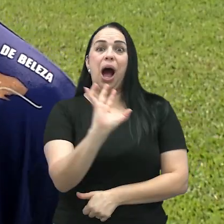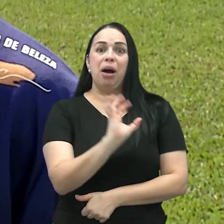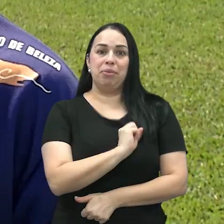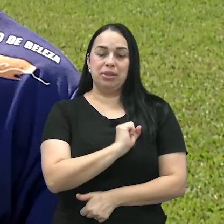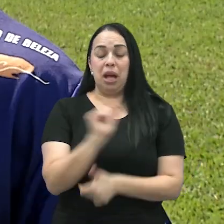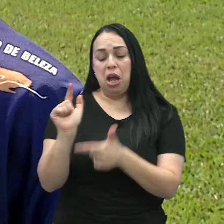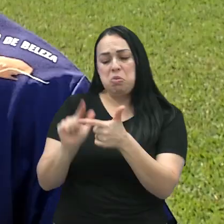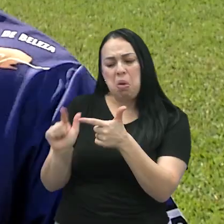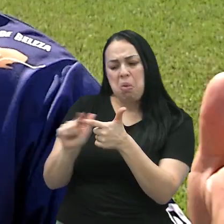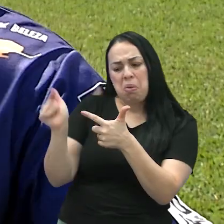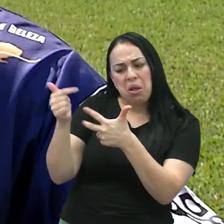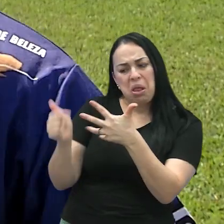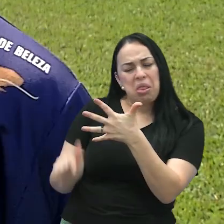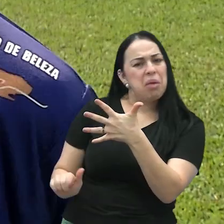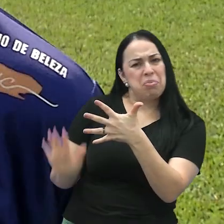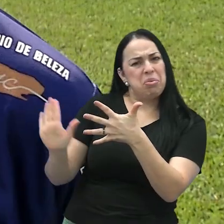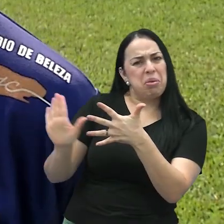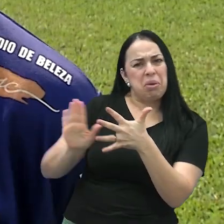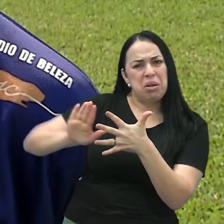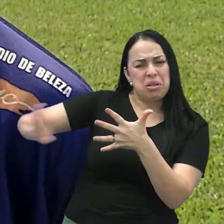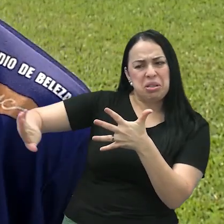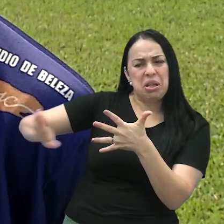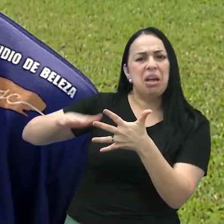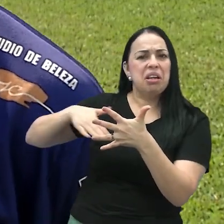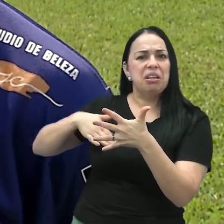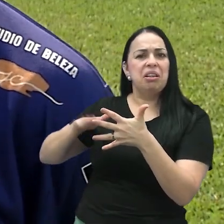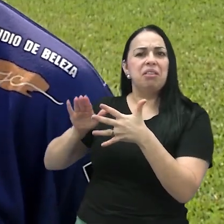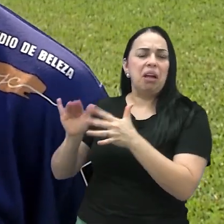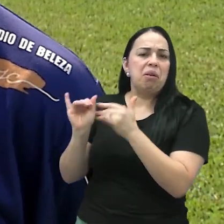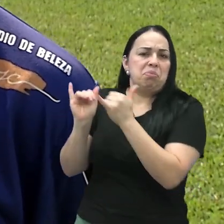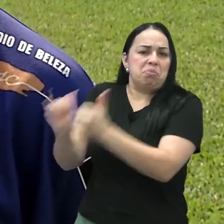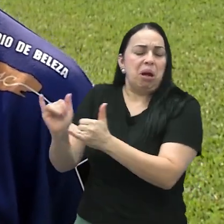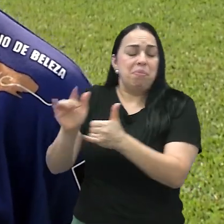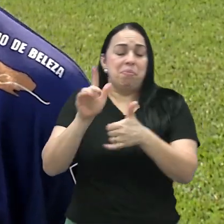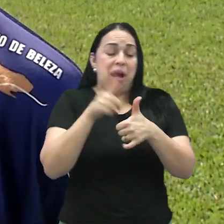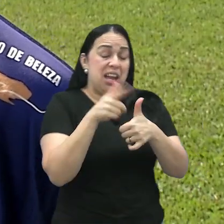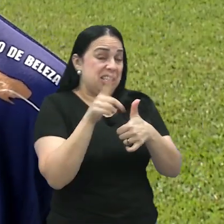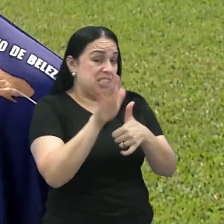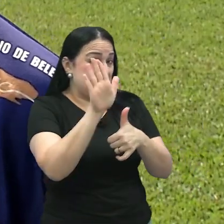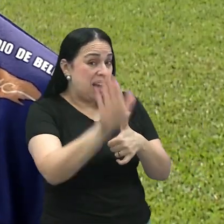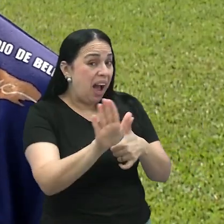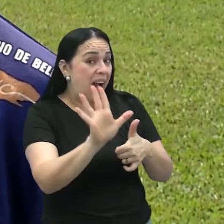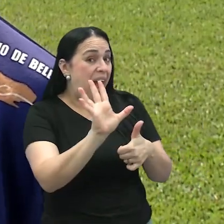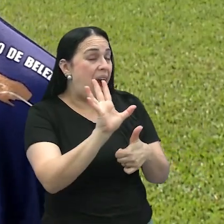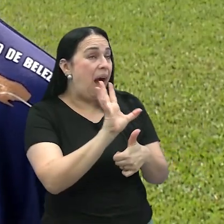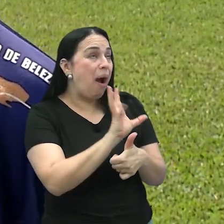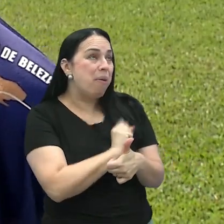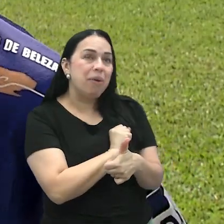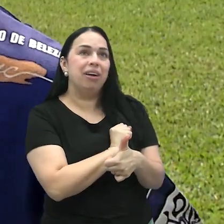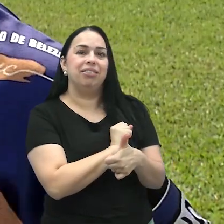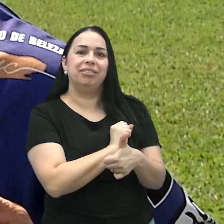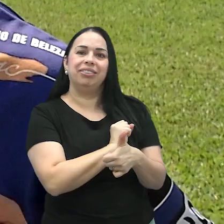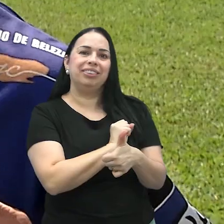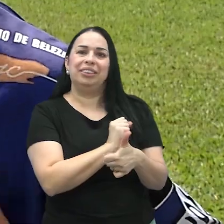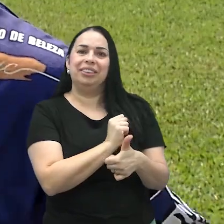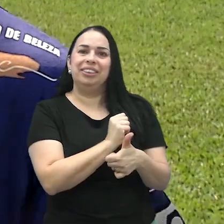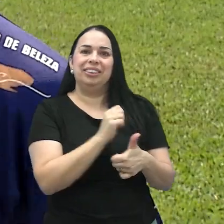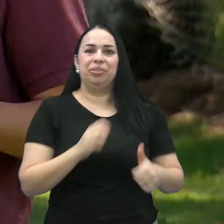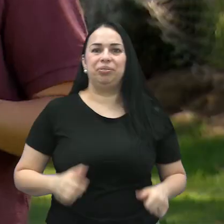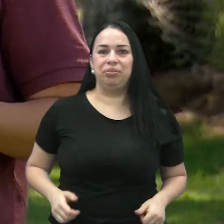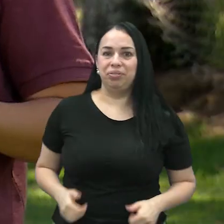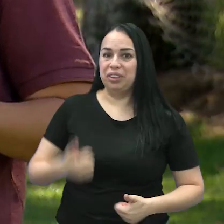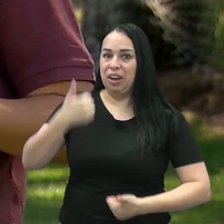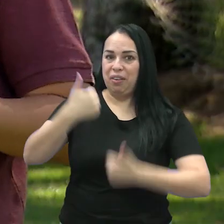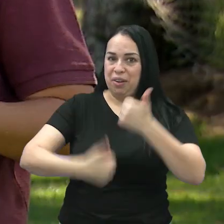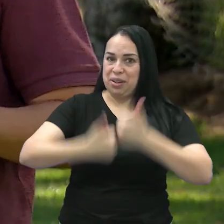Os problemas a gente vai contornando ele, empurrando com a barriga, né? O famoso empurrando com a barriga, mas a paixão, ela não tem jeito.